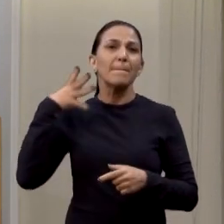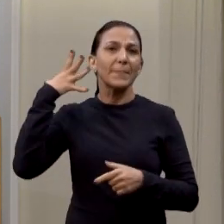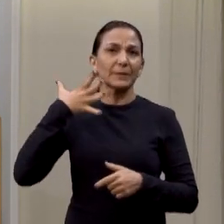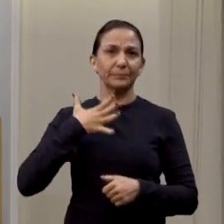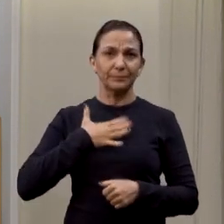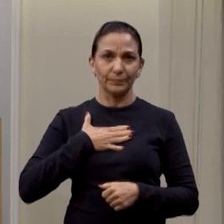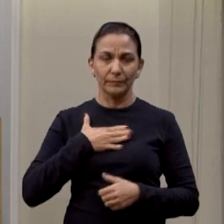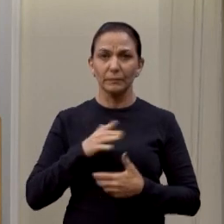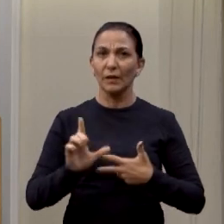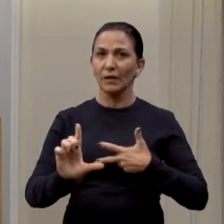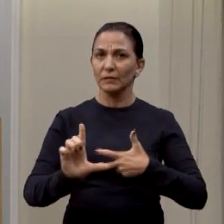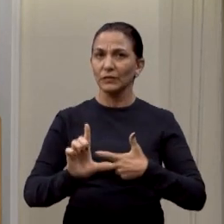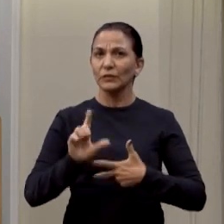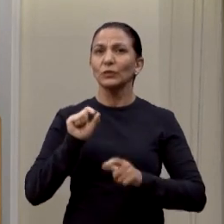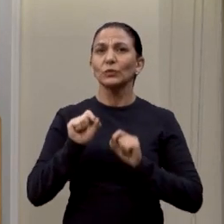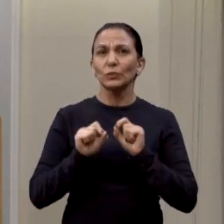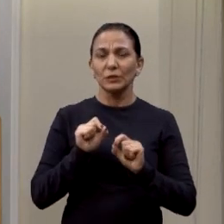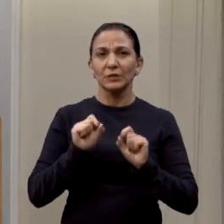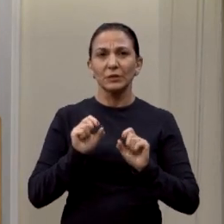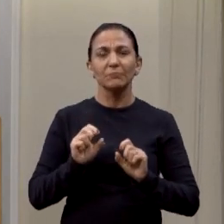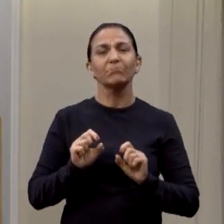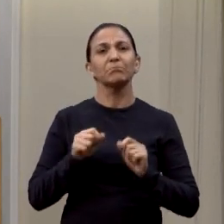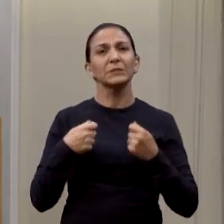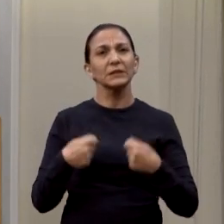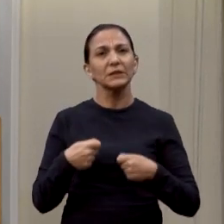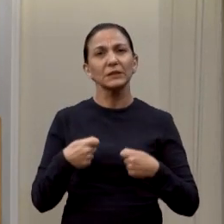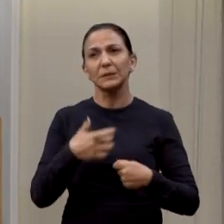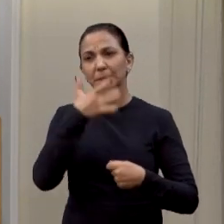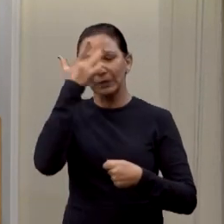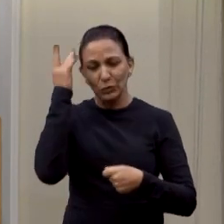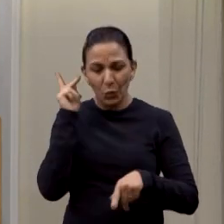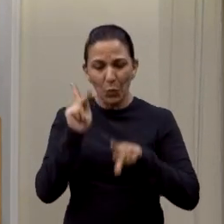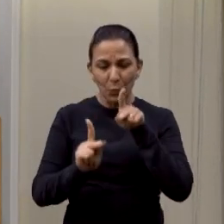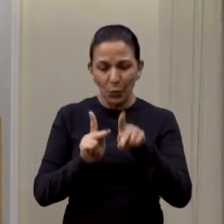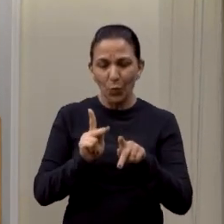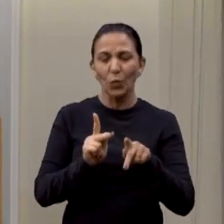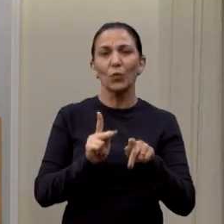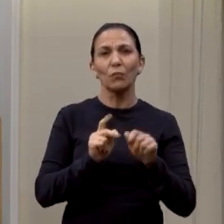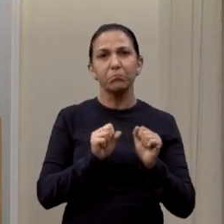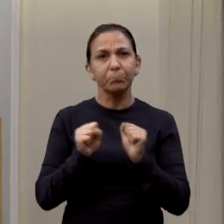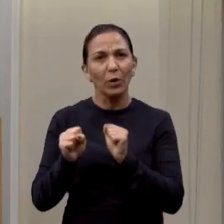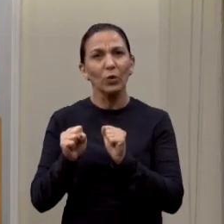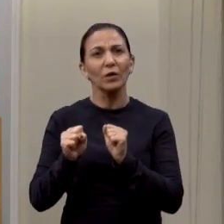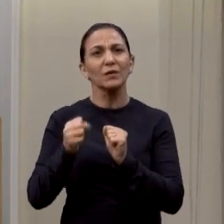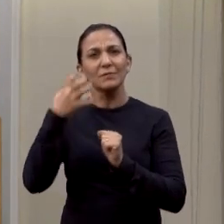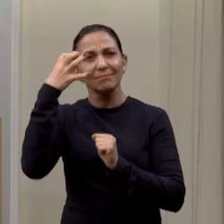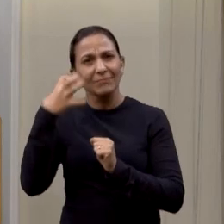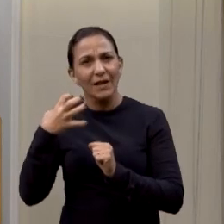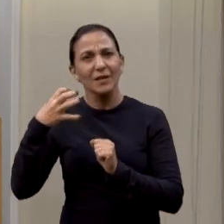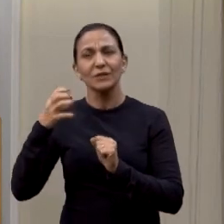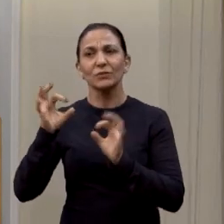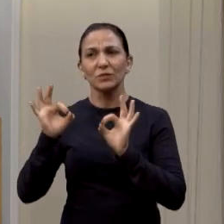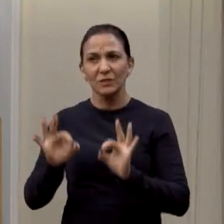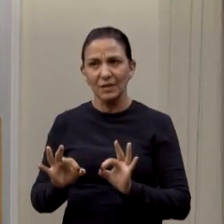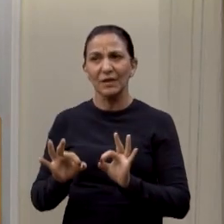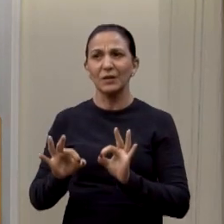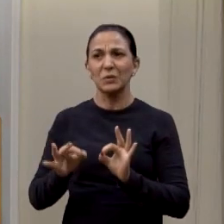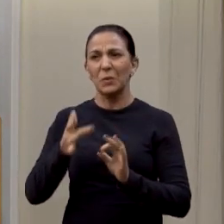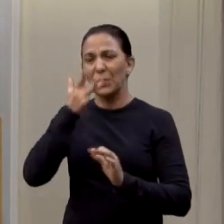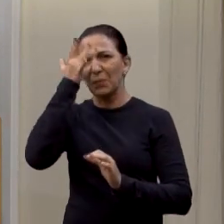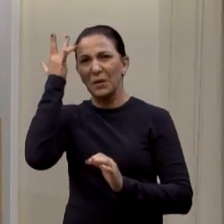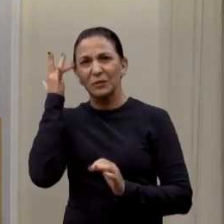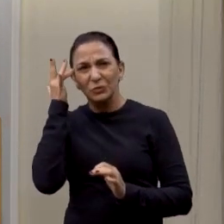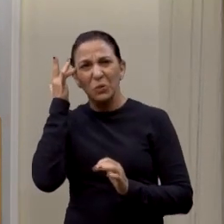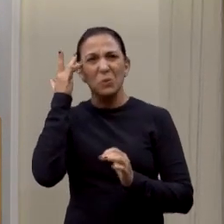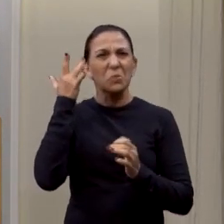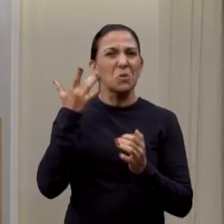poder legislativo, de fato, é um poder que deve ser ocupado pelo povo, mas o povo com seriedade, não com figuras